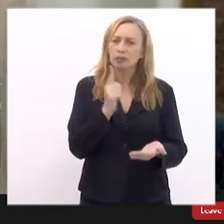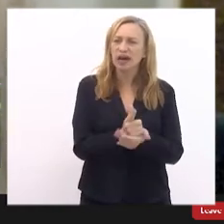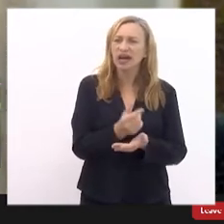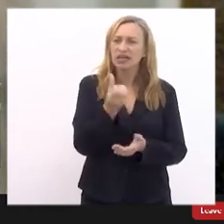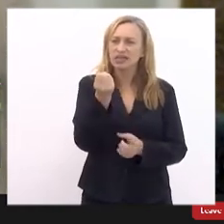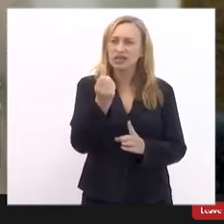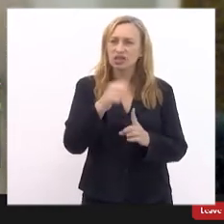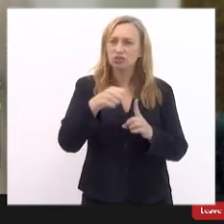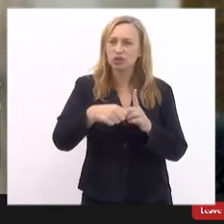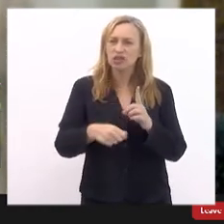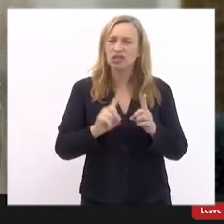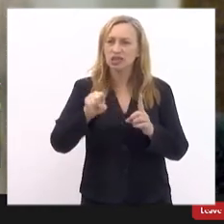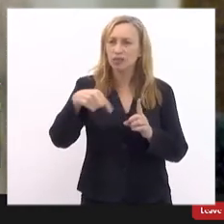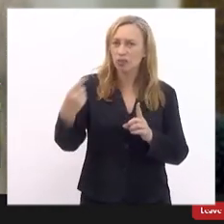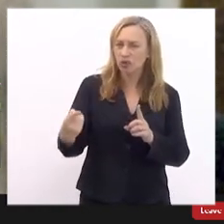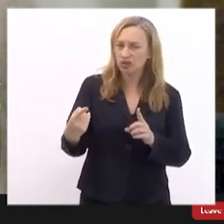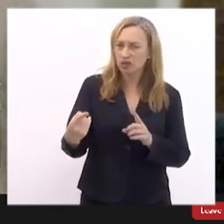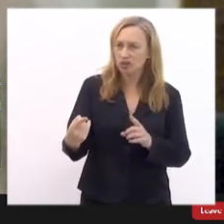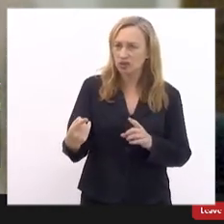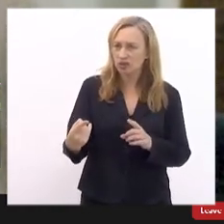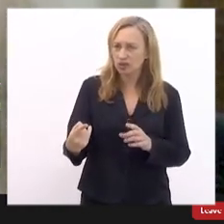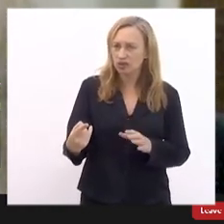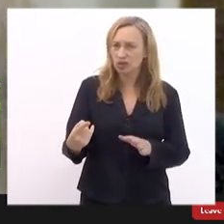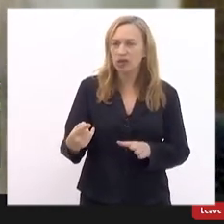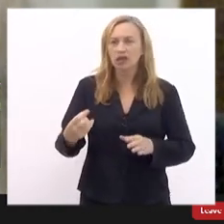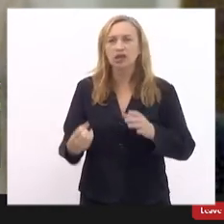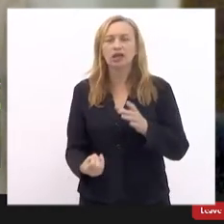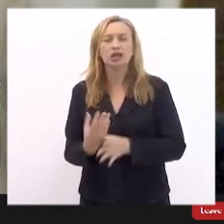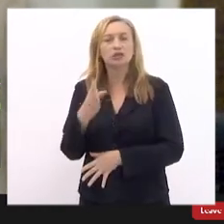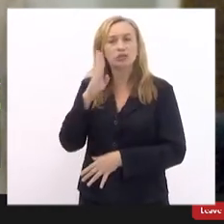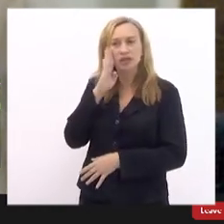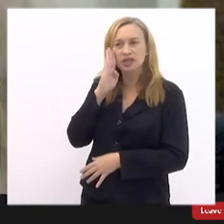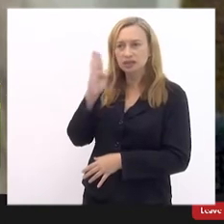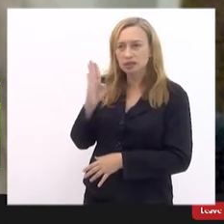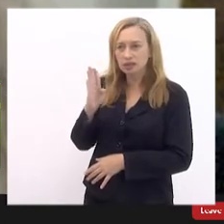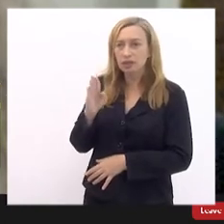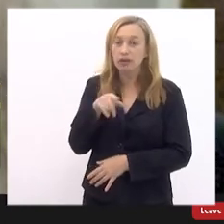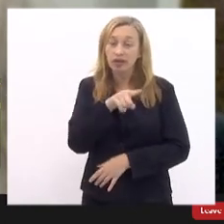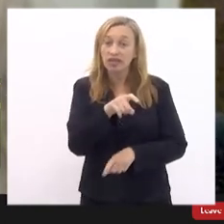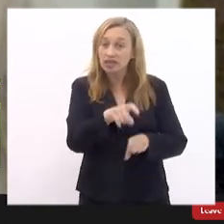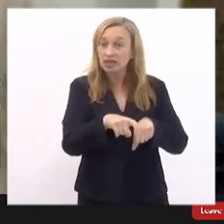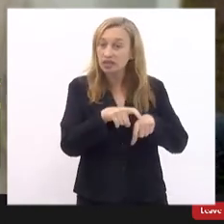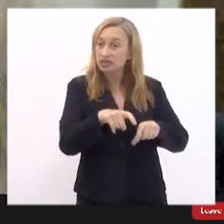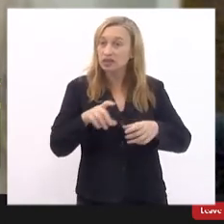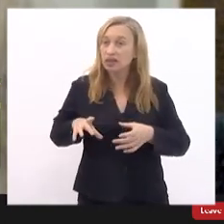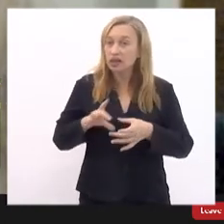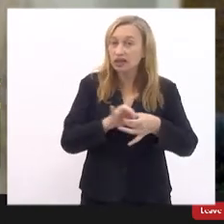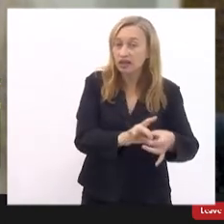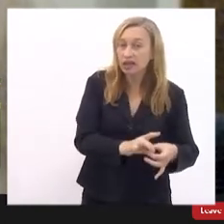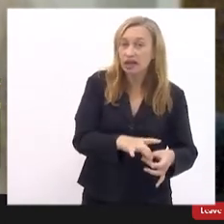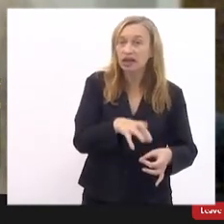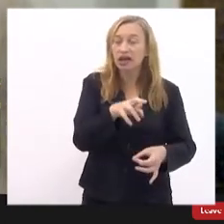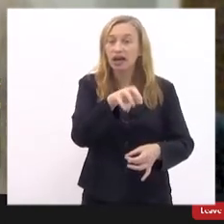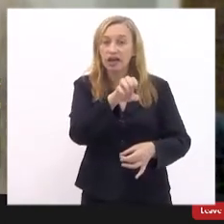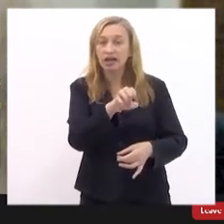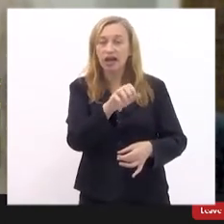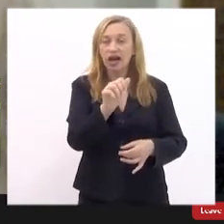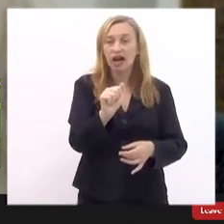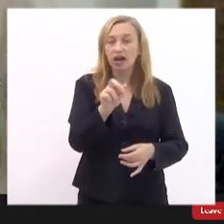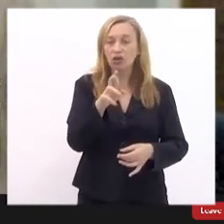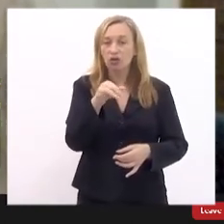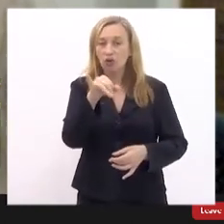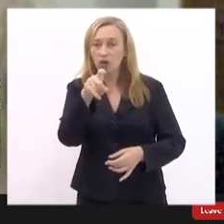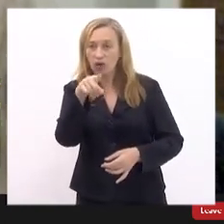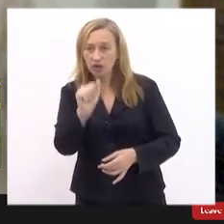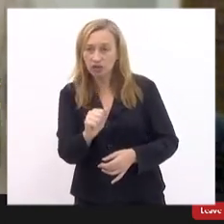seja, criando as condições fundamentais para que esses agricultores ligados à rede agroecológica, com